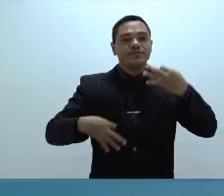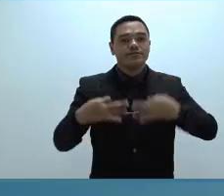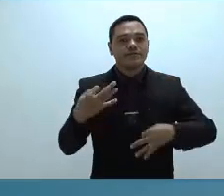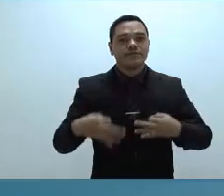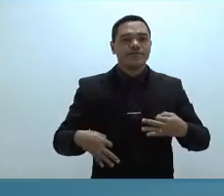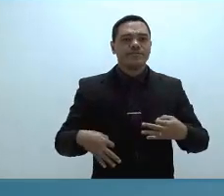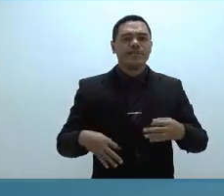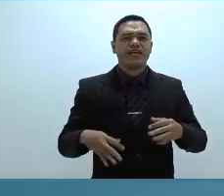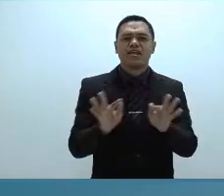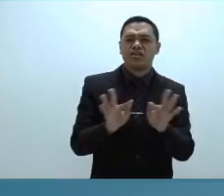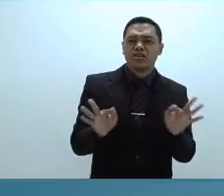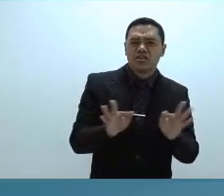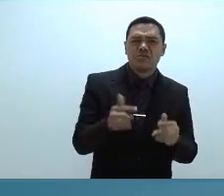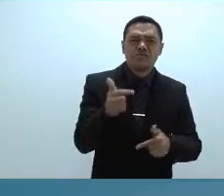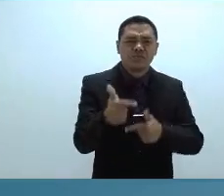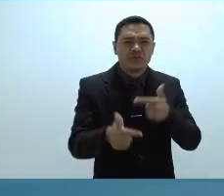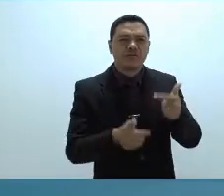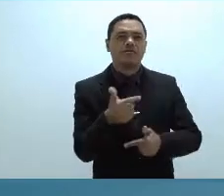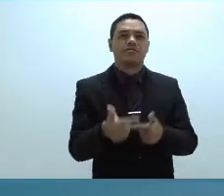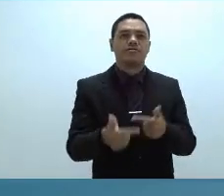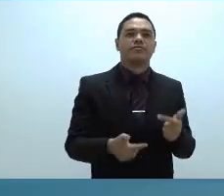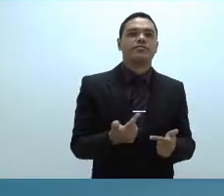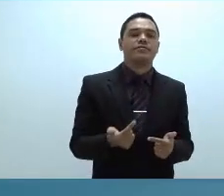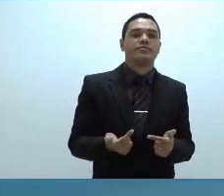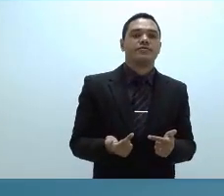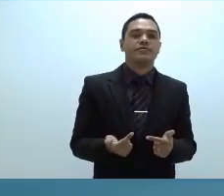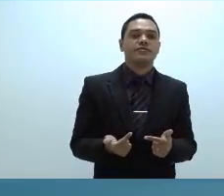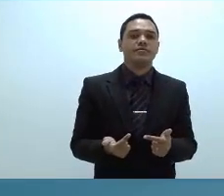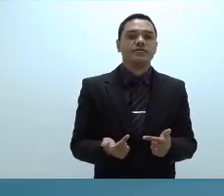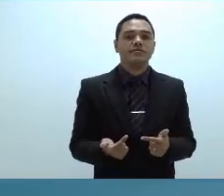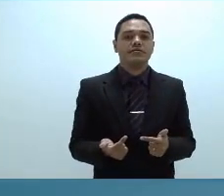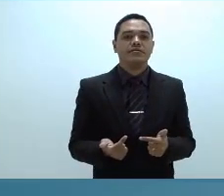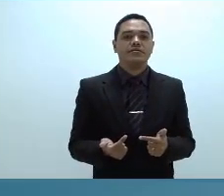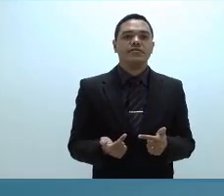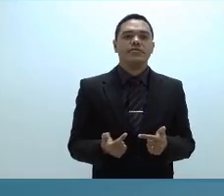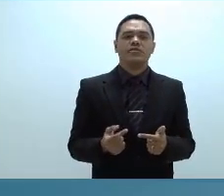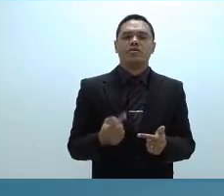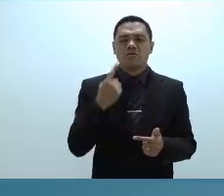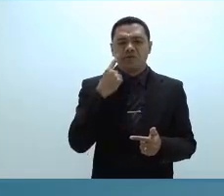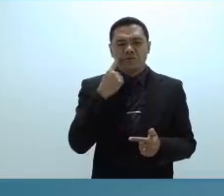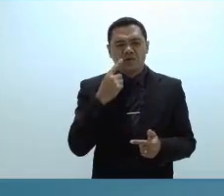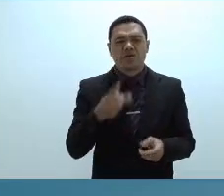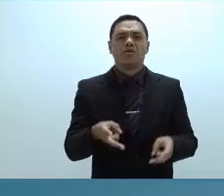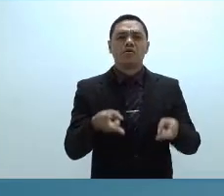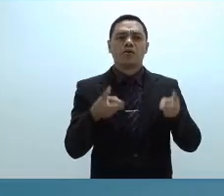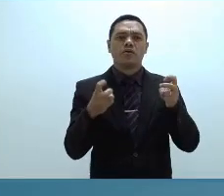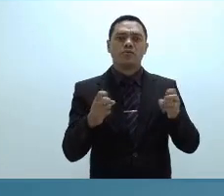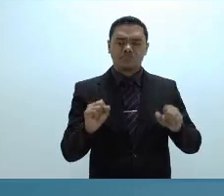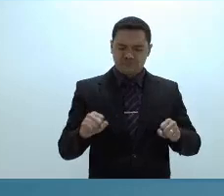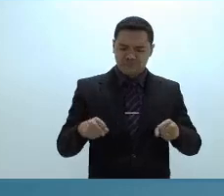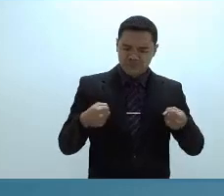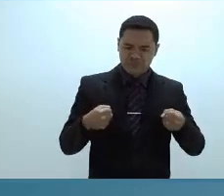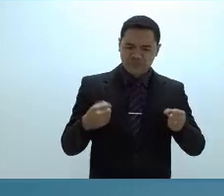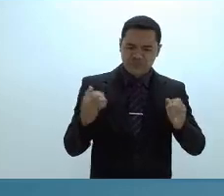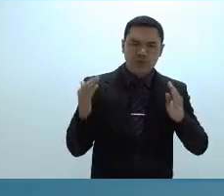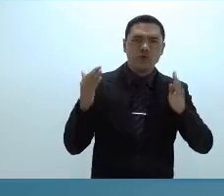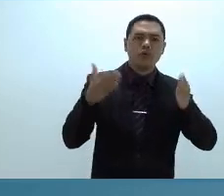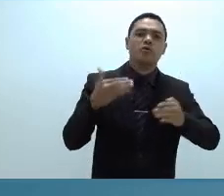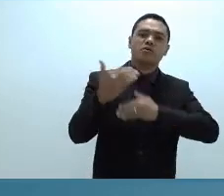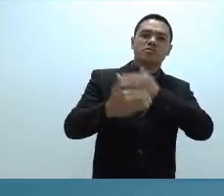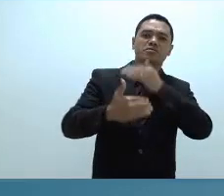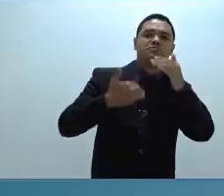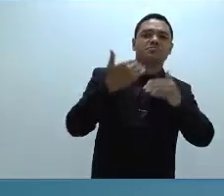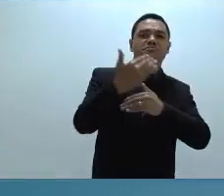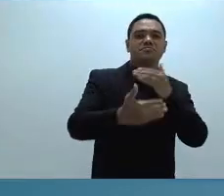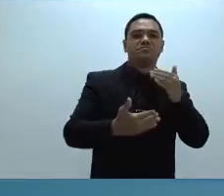simples. Há muito se reconhece a efetiva superação da dicotomia estanque entre aquilo que compõe o direito público e aquilo